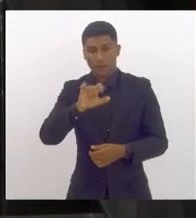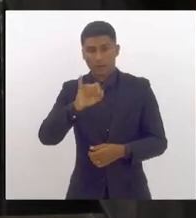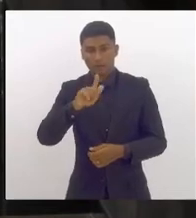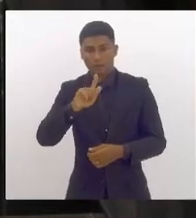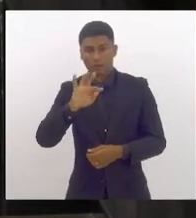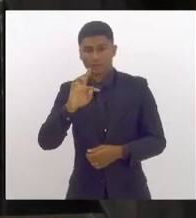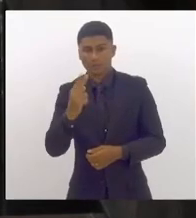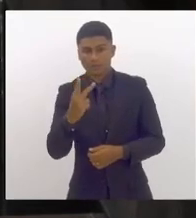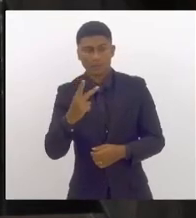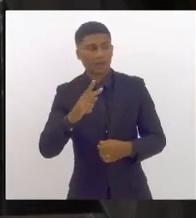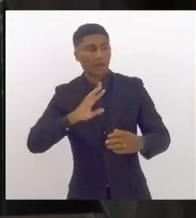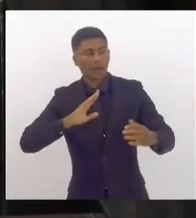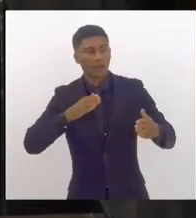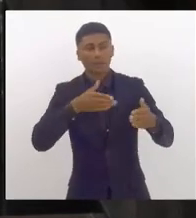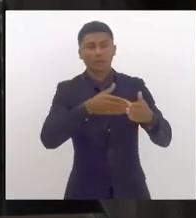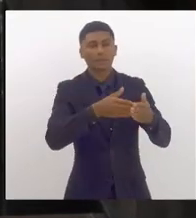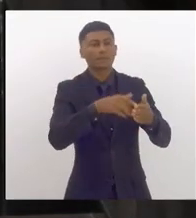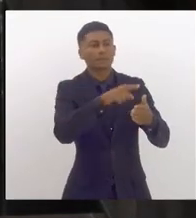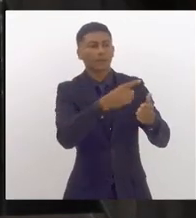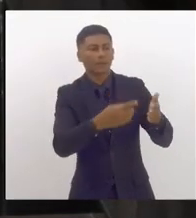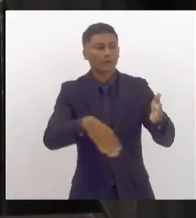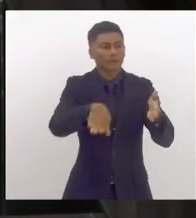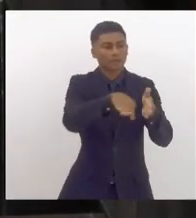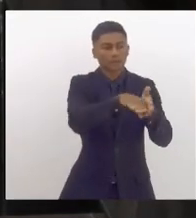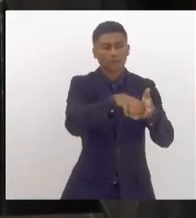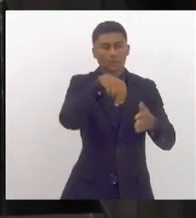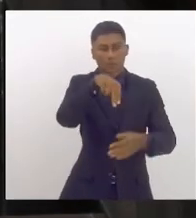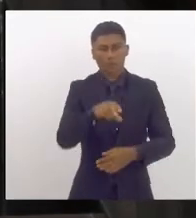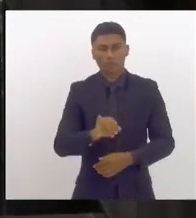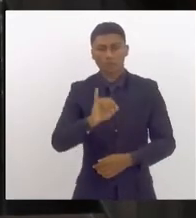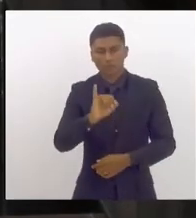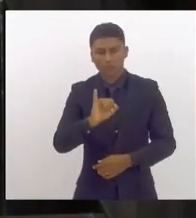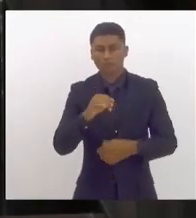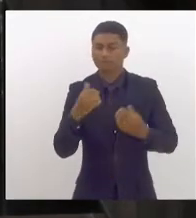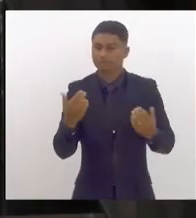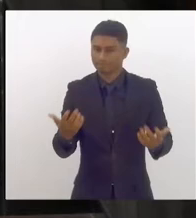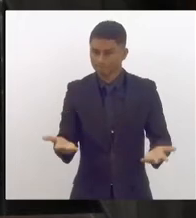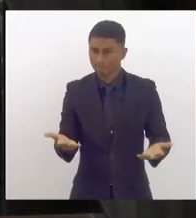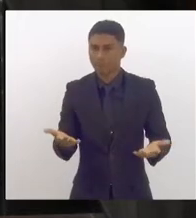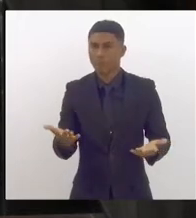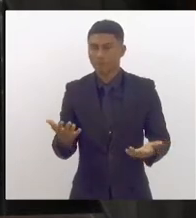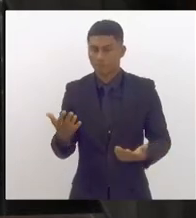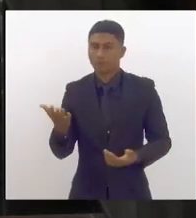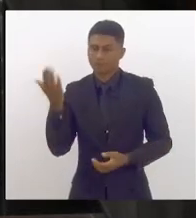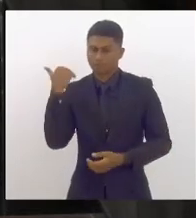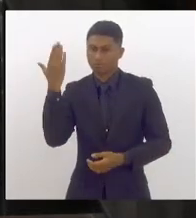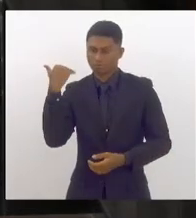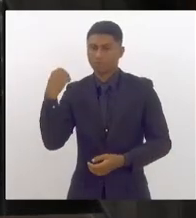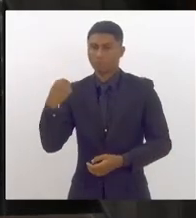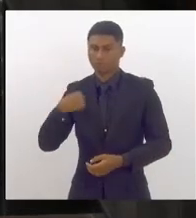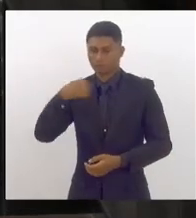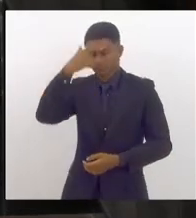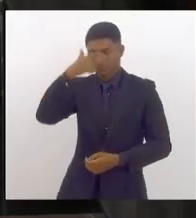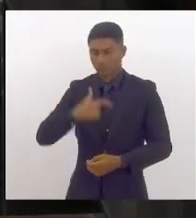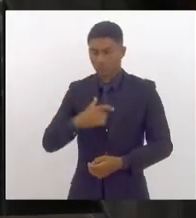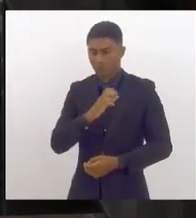terminal de Nova Iguaçu que também a gente foram realizações que teve a nossa coordenação